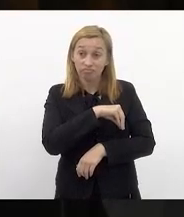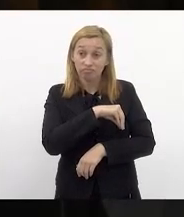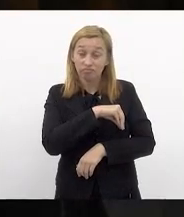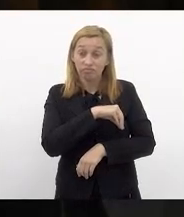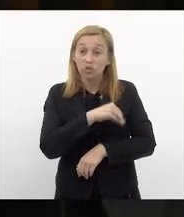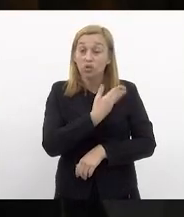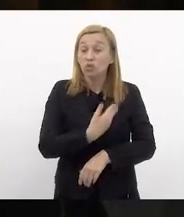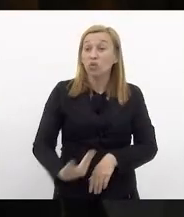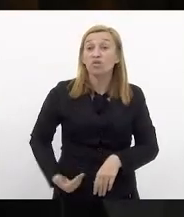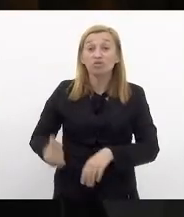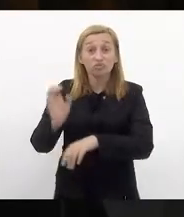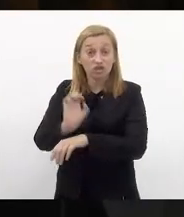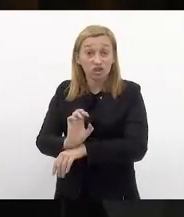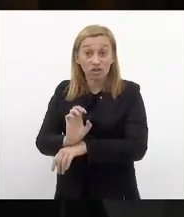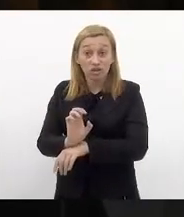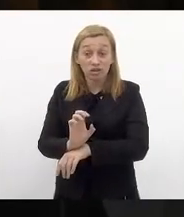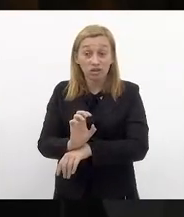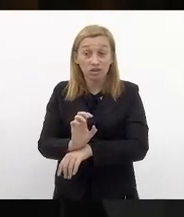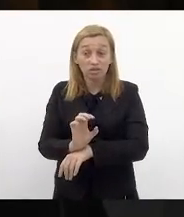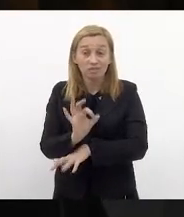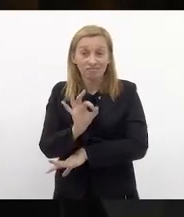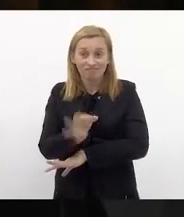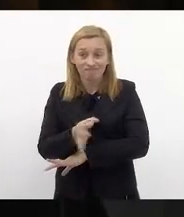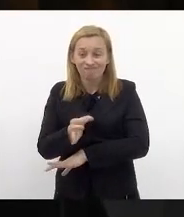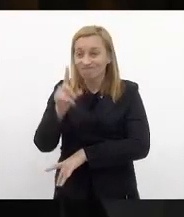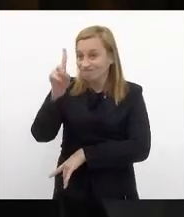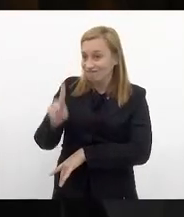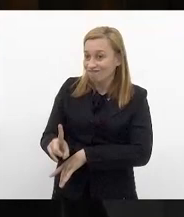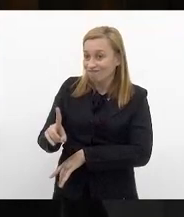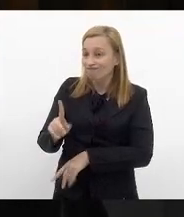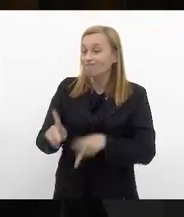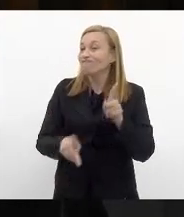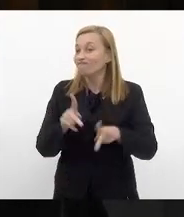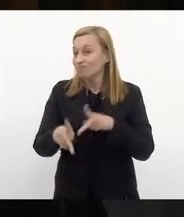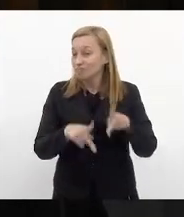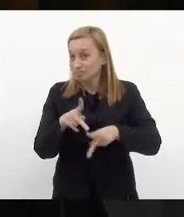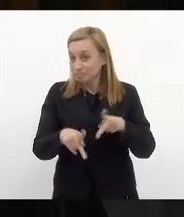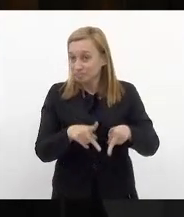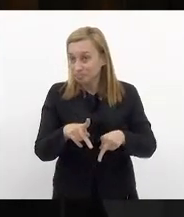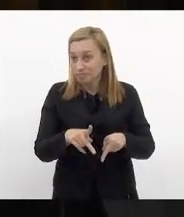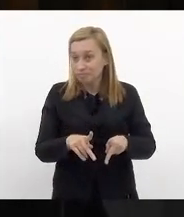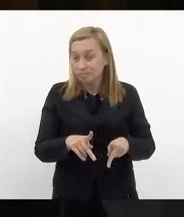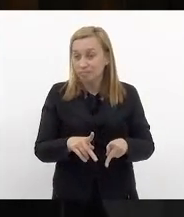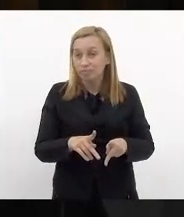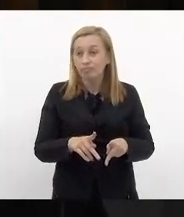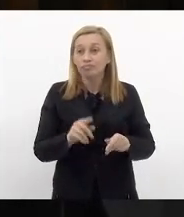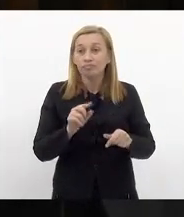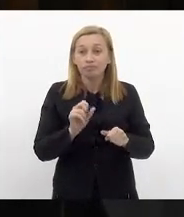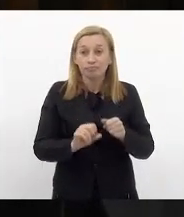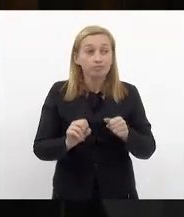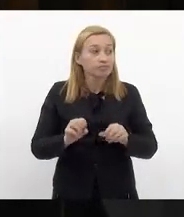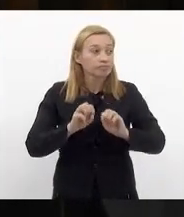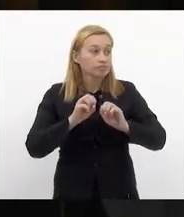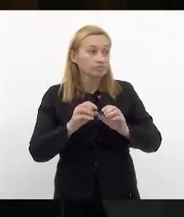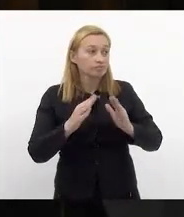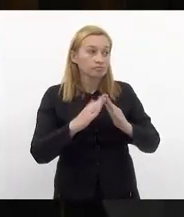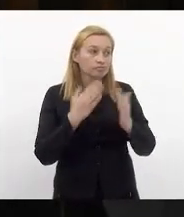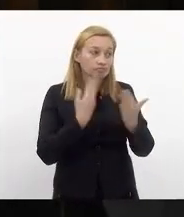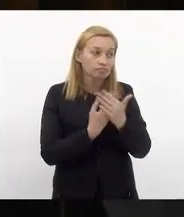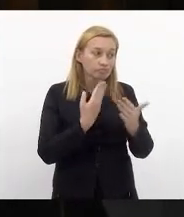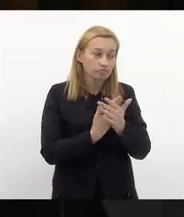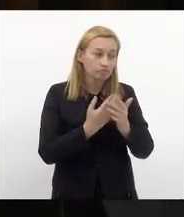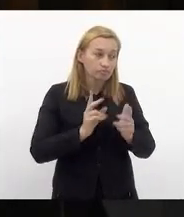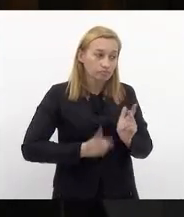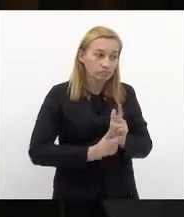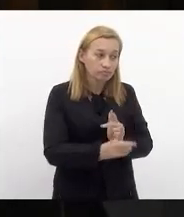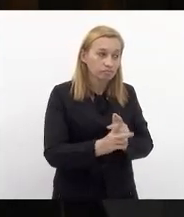do governo do Estado para garantir os direitos da população, para fazer com que as escolas funcionem e as